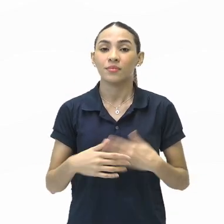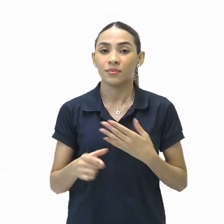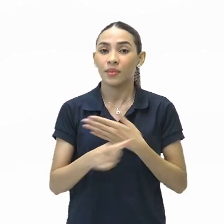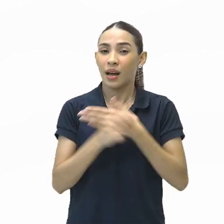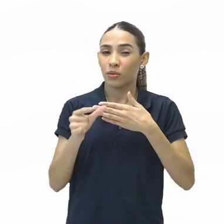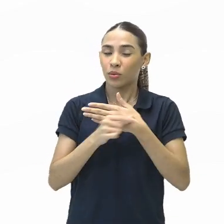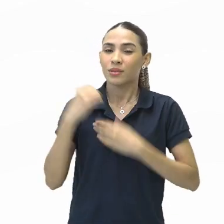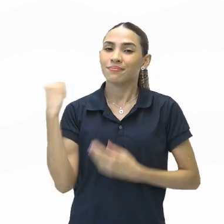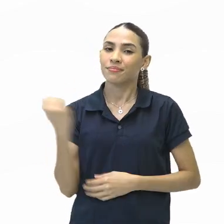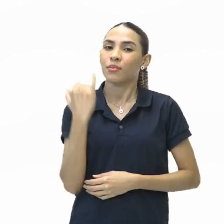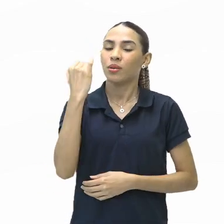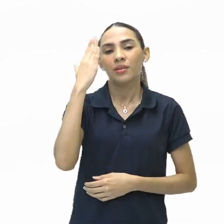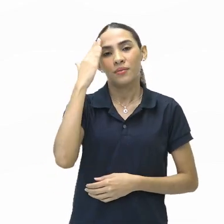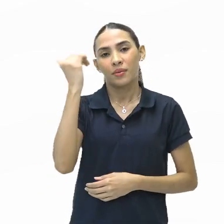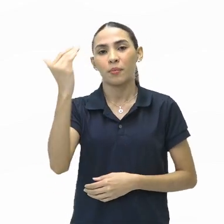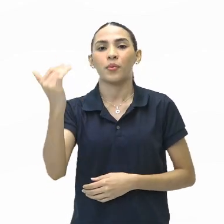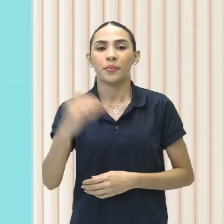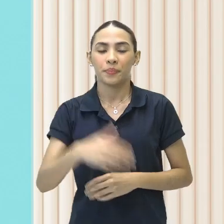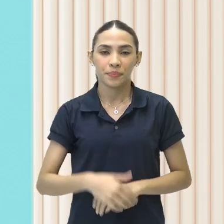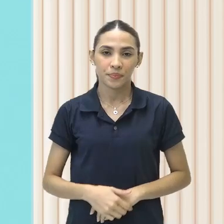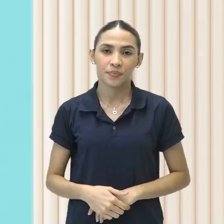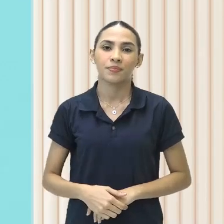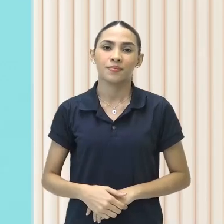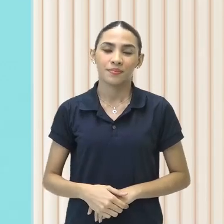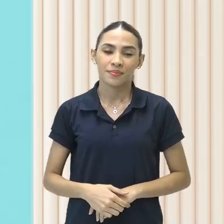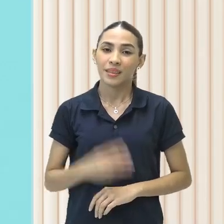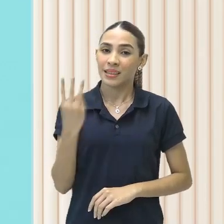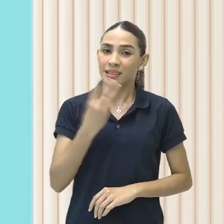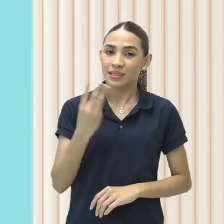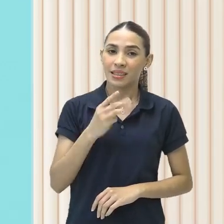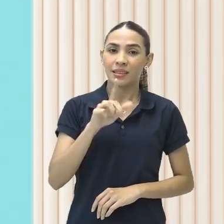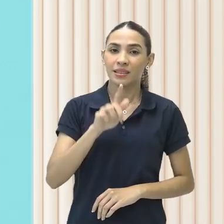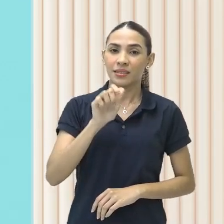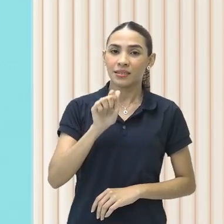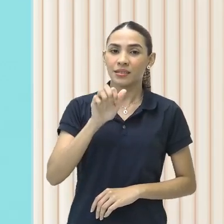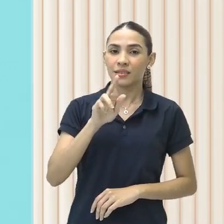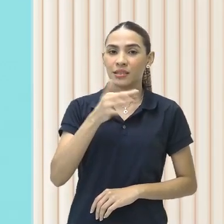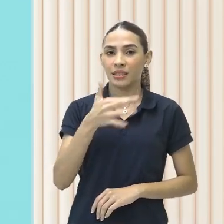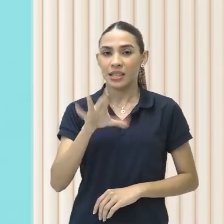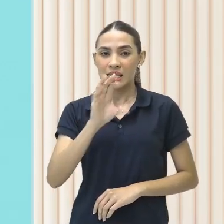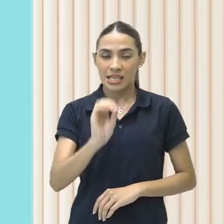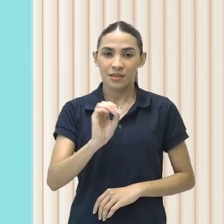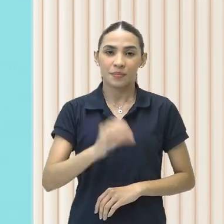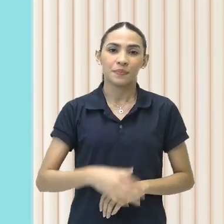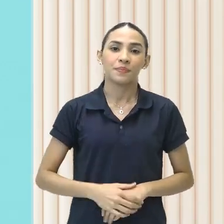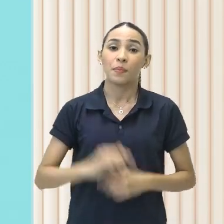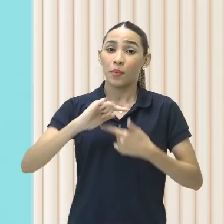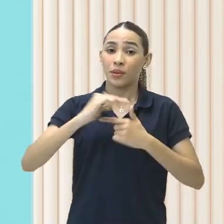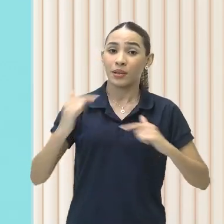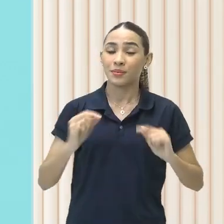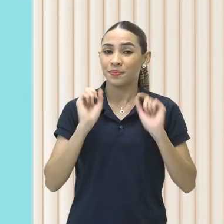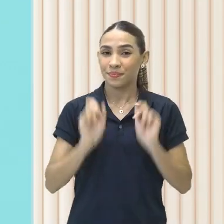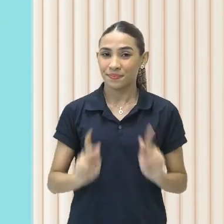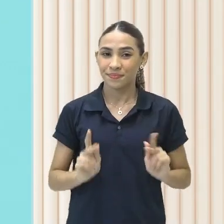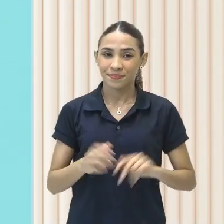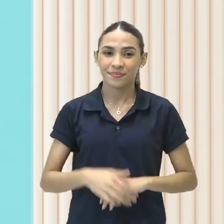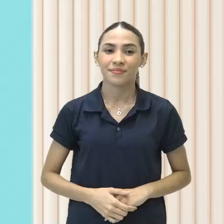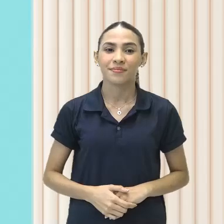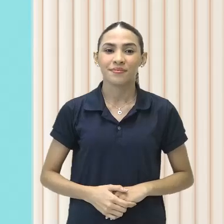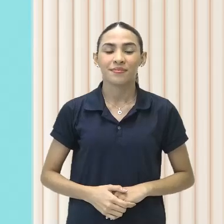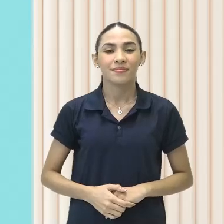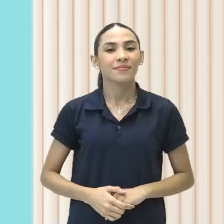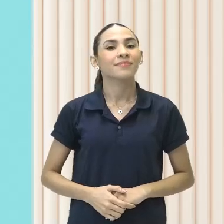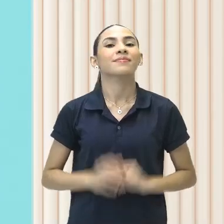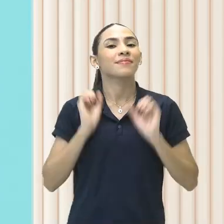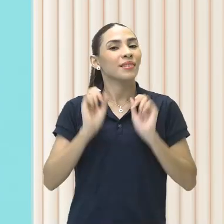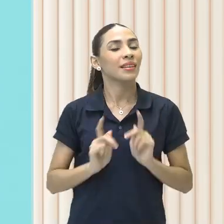nossos principais autores da terceira fase do modernismo. Certo, gente?